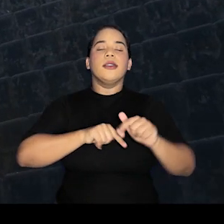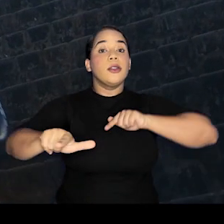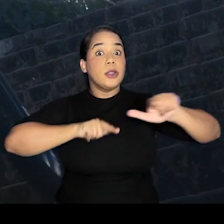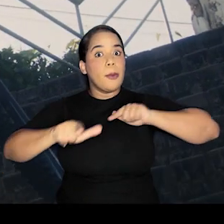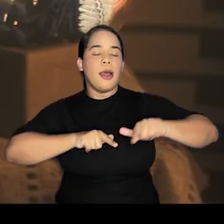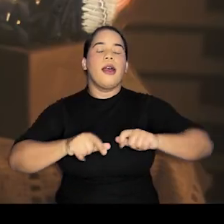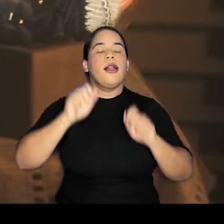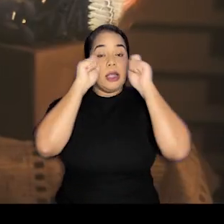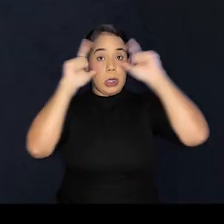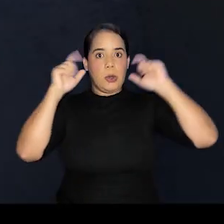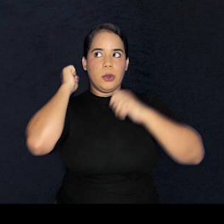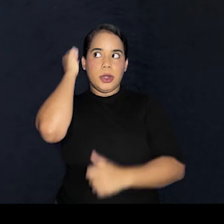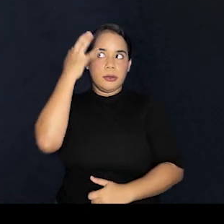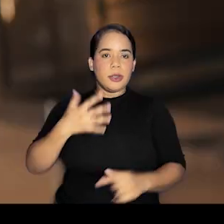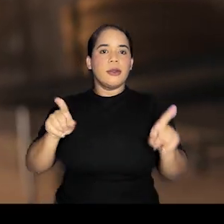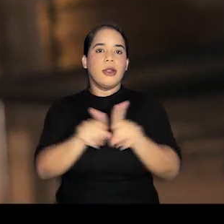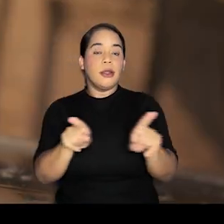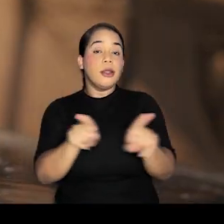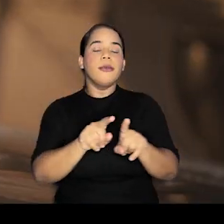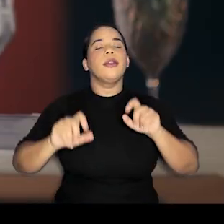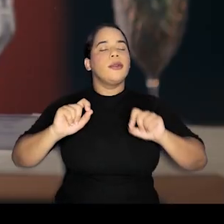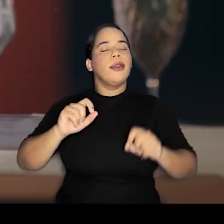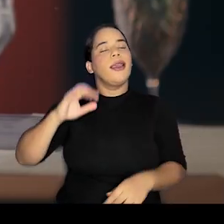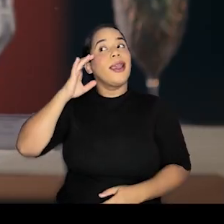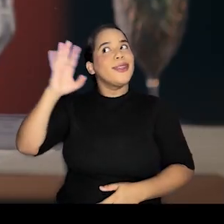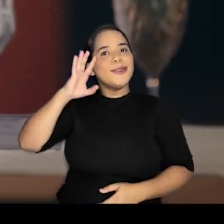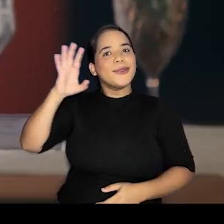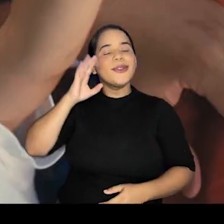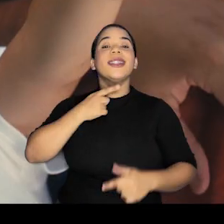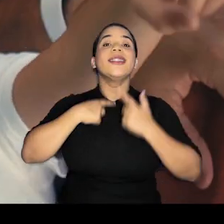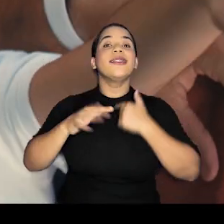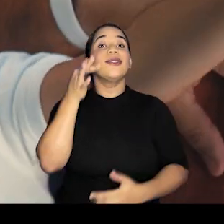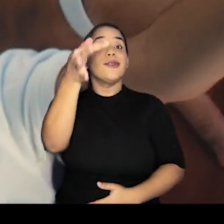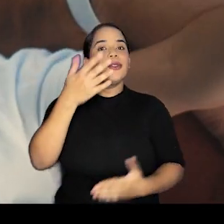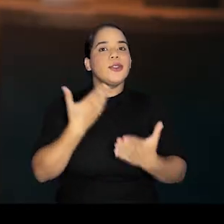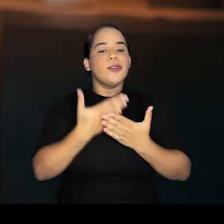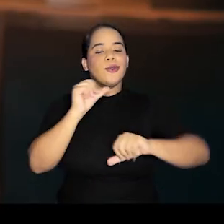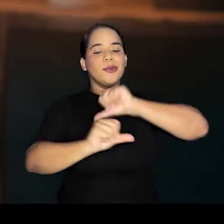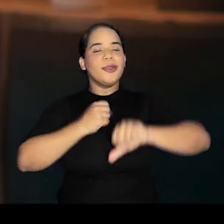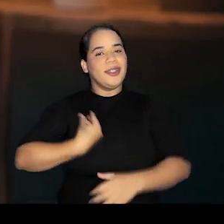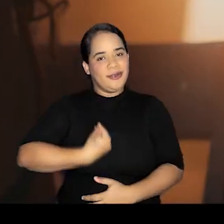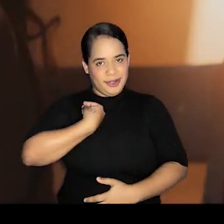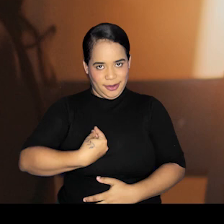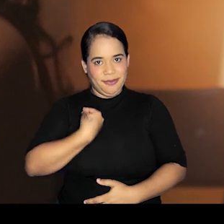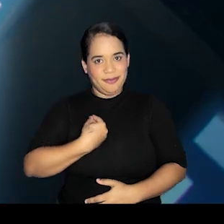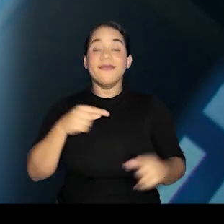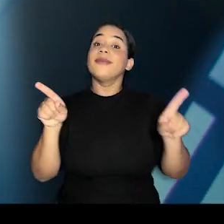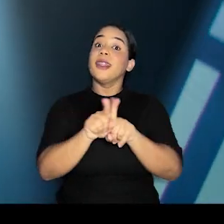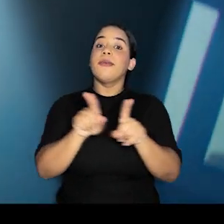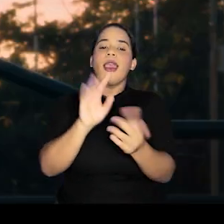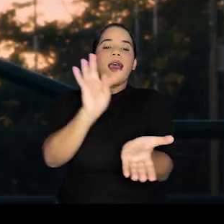Existe a Teresina do corre, que madruga, trabalha. Existe a que sonha, que deseja futuro, que estuda para vencer na